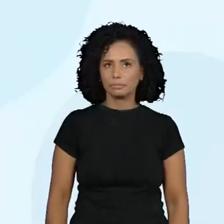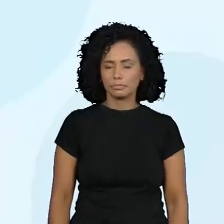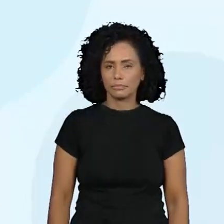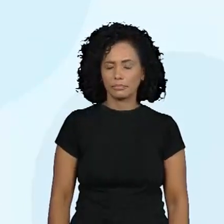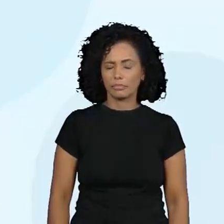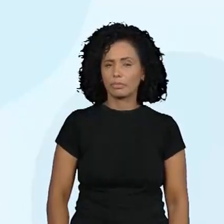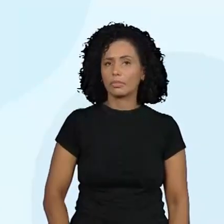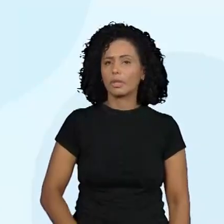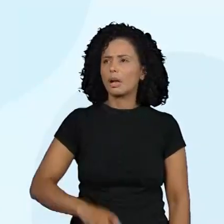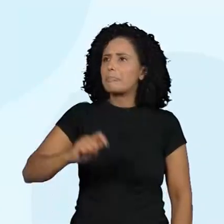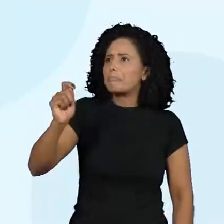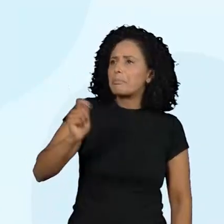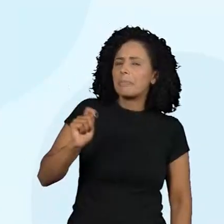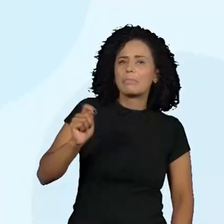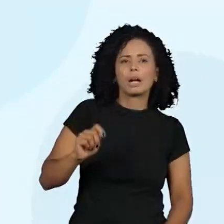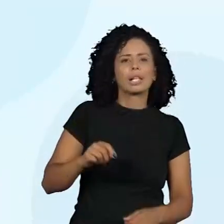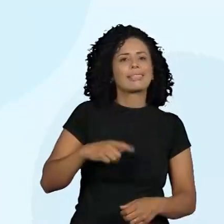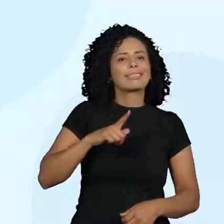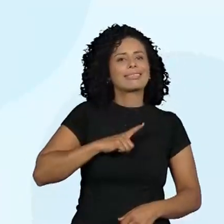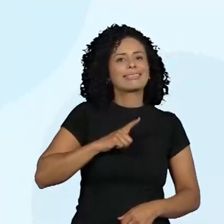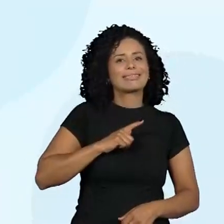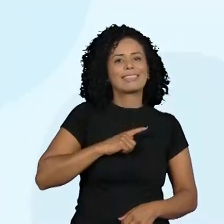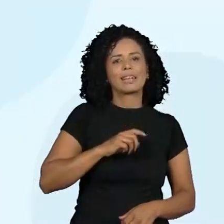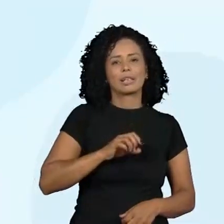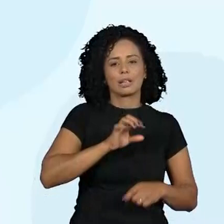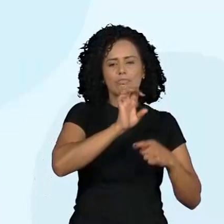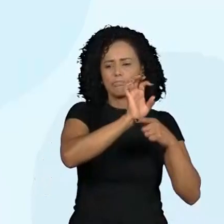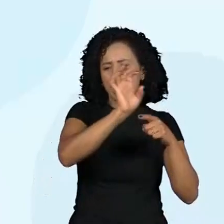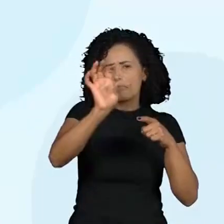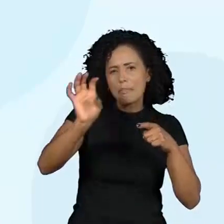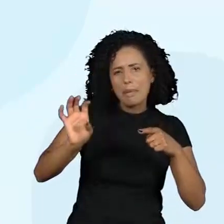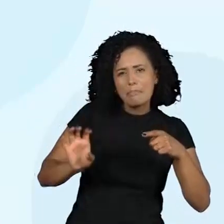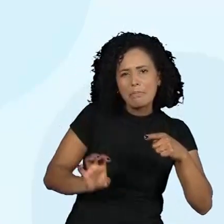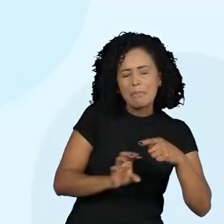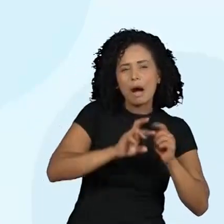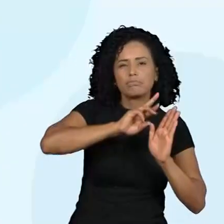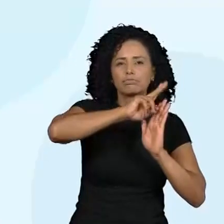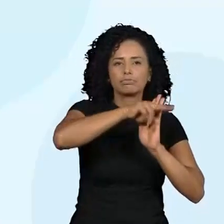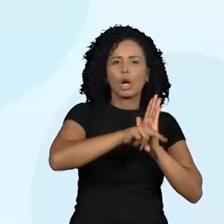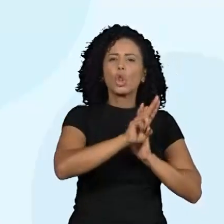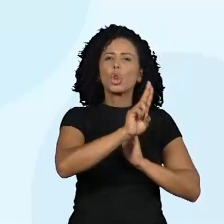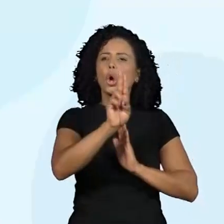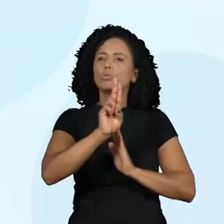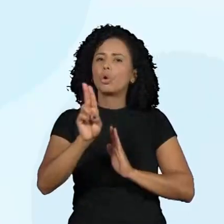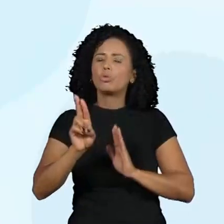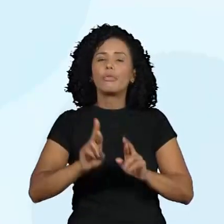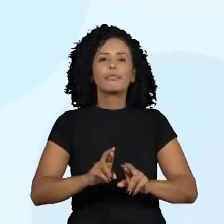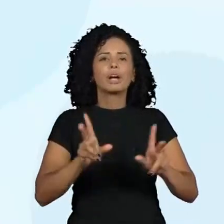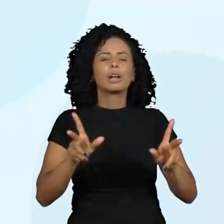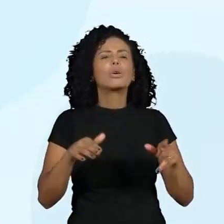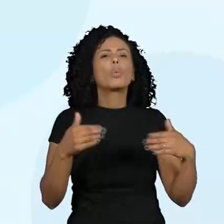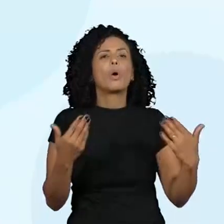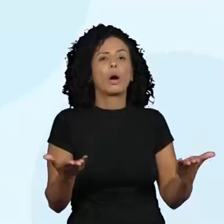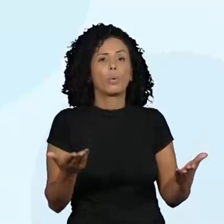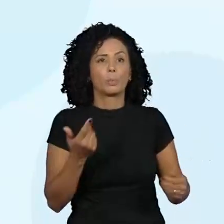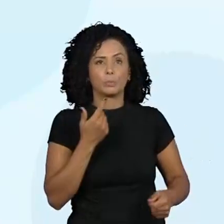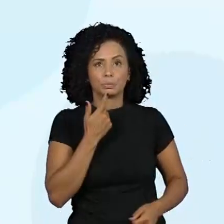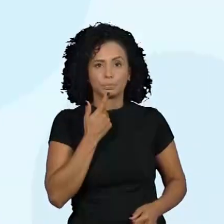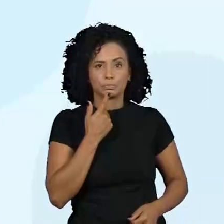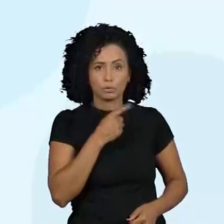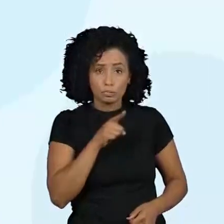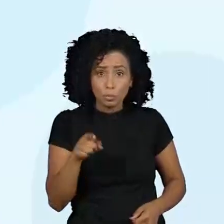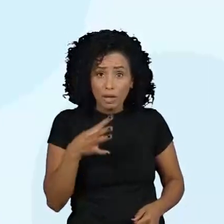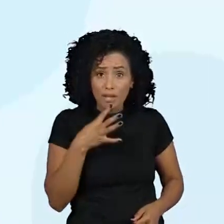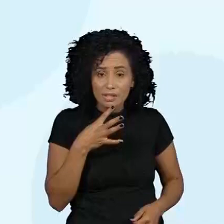pipa em diferentes regiões do Brasil? Isso também foi uma coisa que nós conversamos muito, né? E foi uma curiosidade